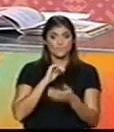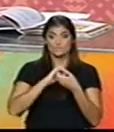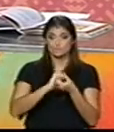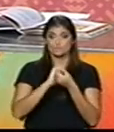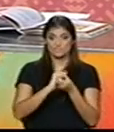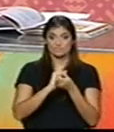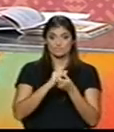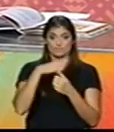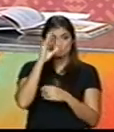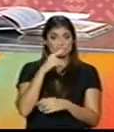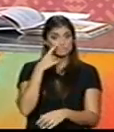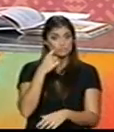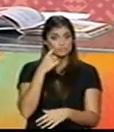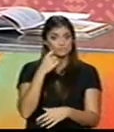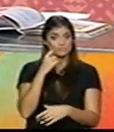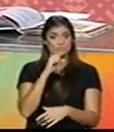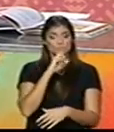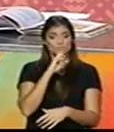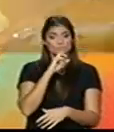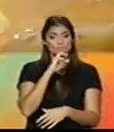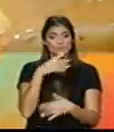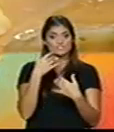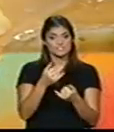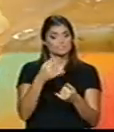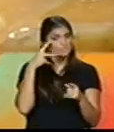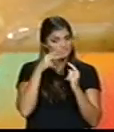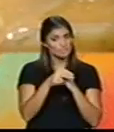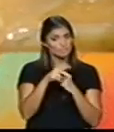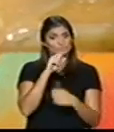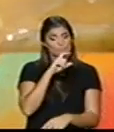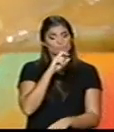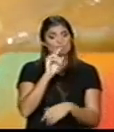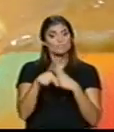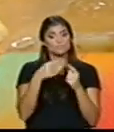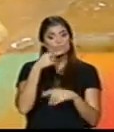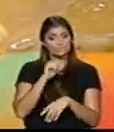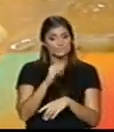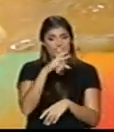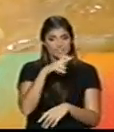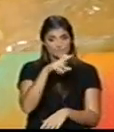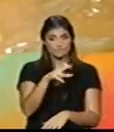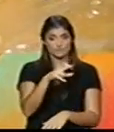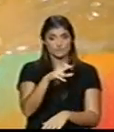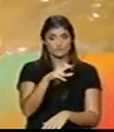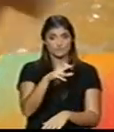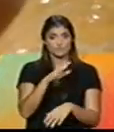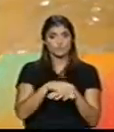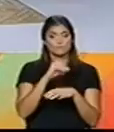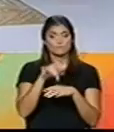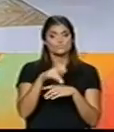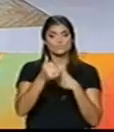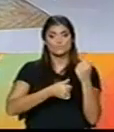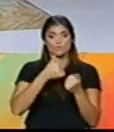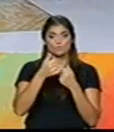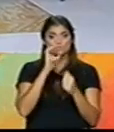vocês já repararam. Podemos falar nisso depois, quando já voltarmos. Já sim, Isabel. Sim, sim. Entretanto, voltamos ao Edvor, a propósito daquele passatempo